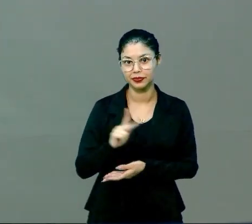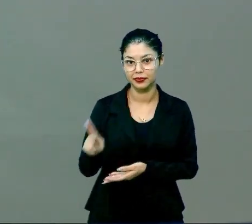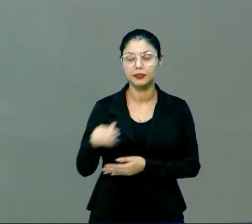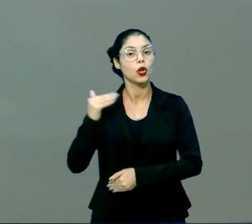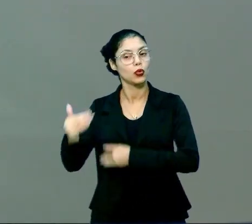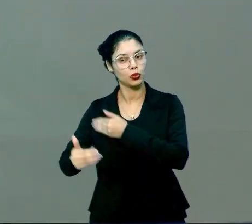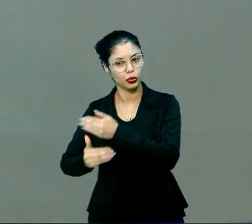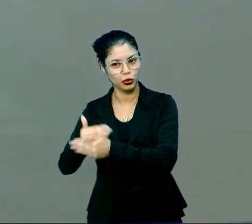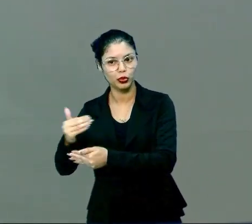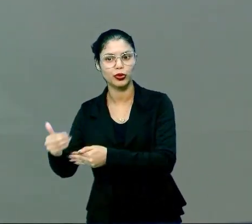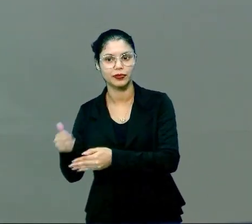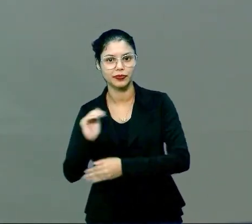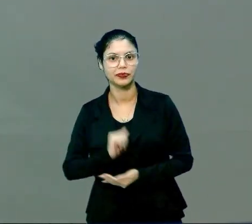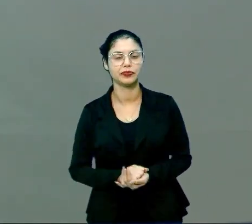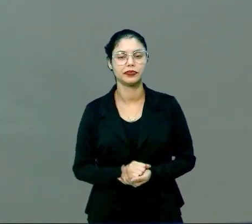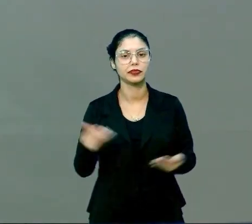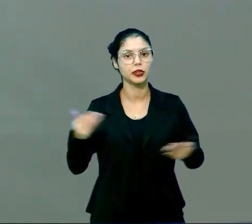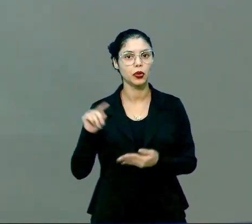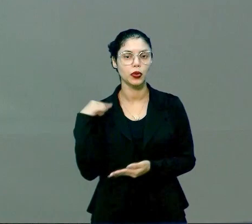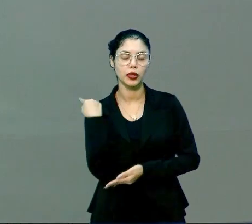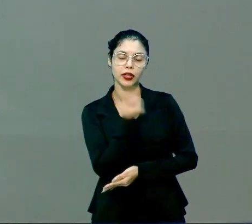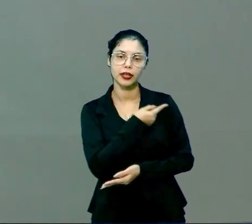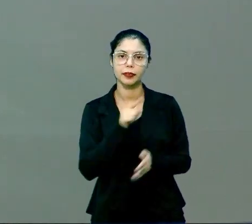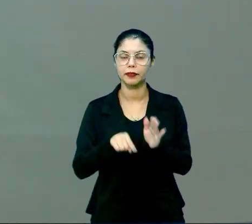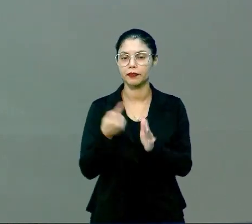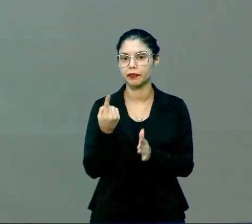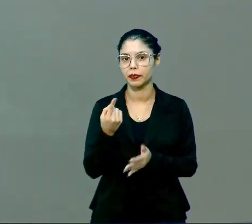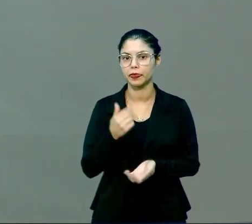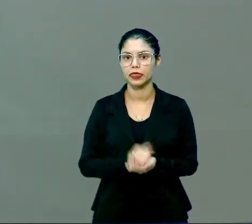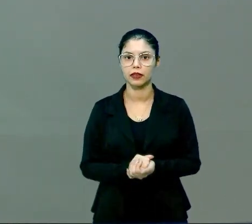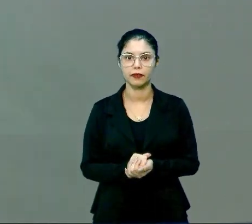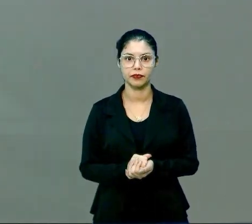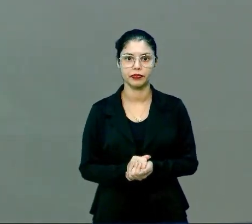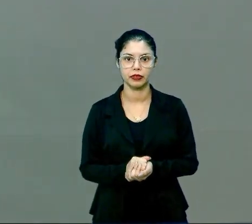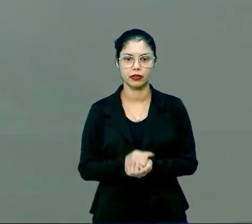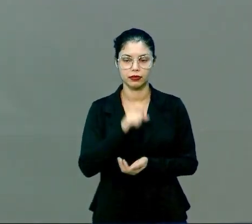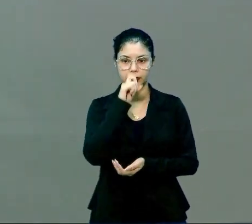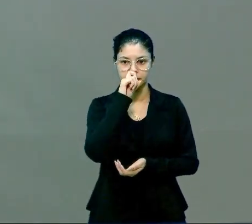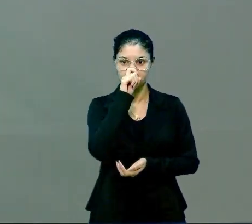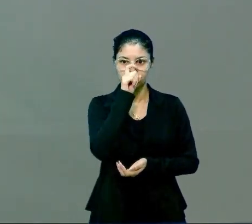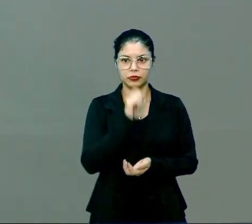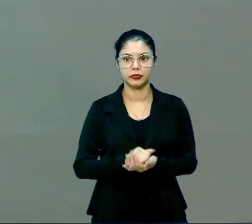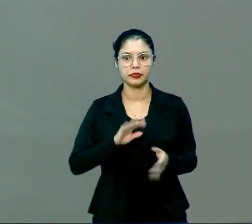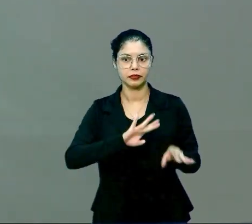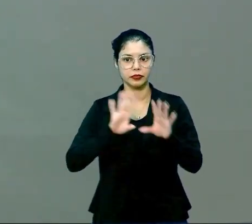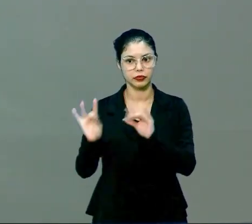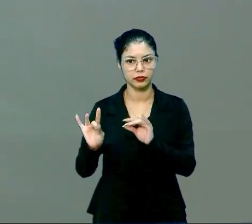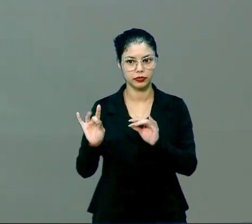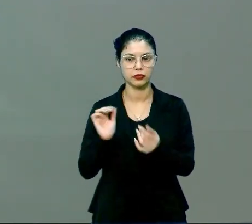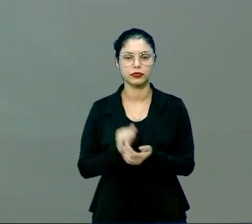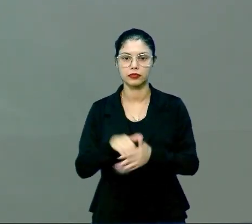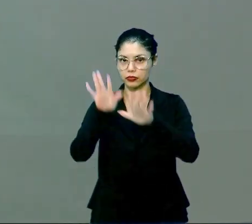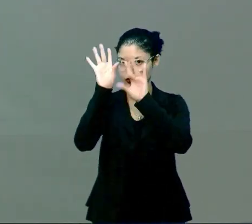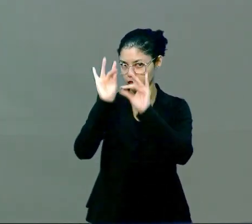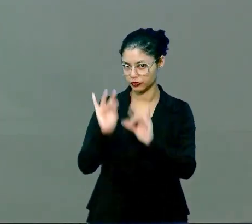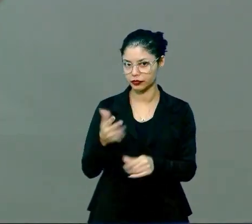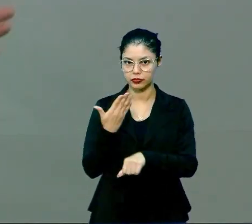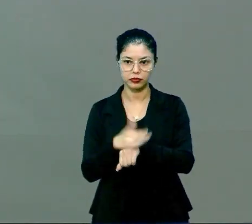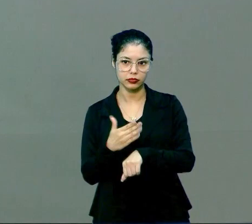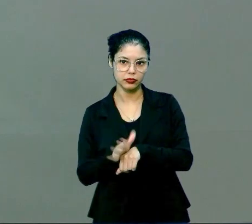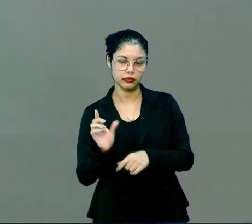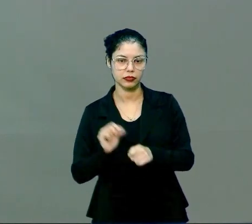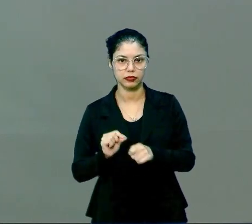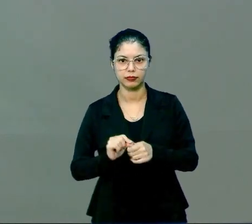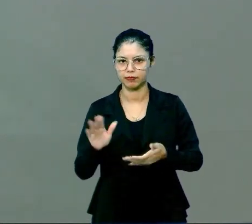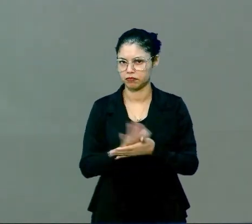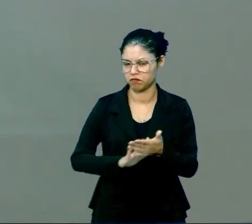O desenvolvimento. Então, na nossa primeira aula, que é a nossa aula inaugural, eu trouxe um esquema prático para quem não